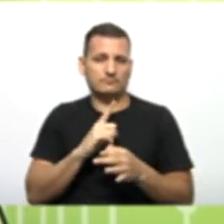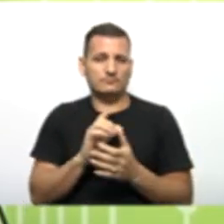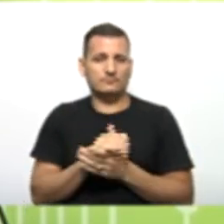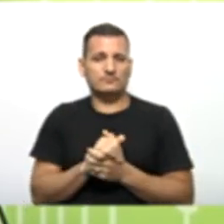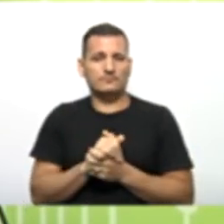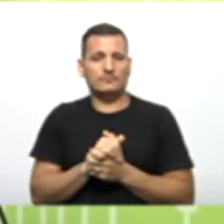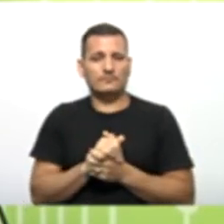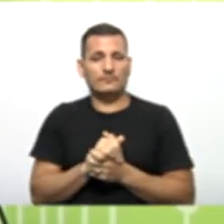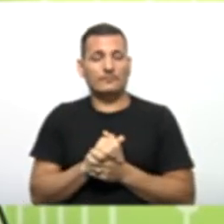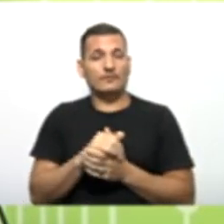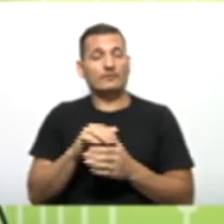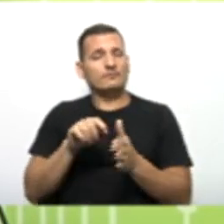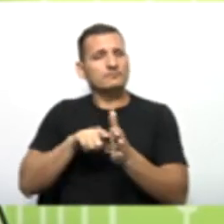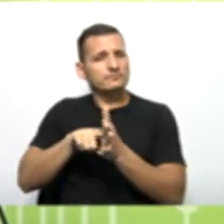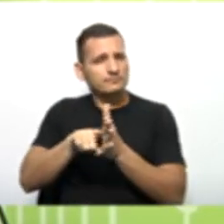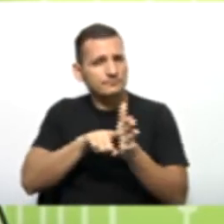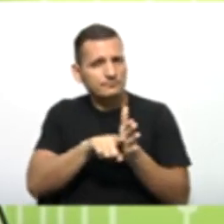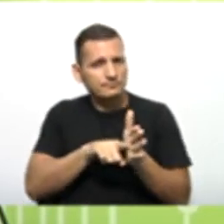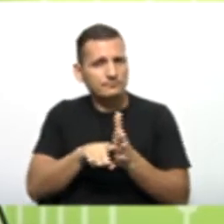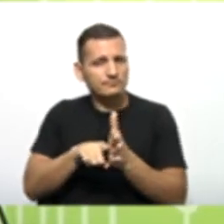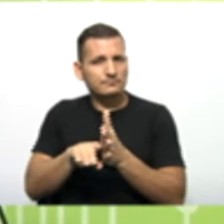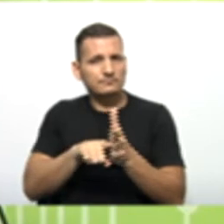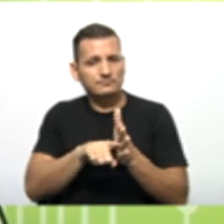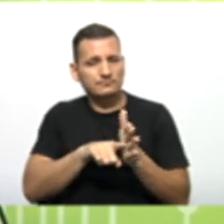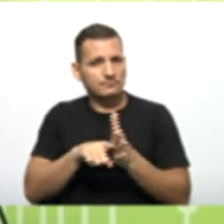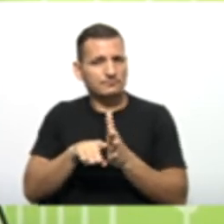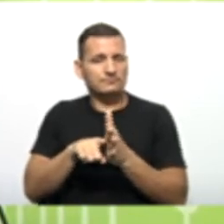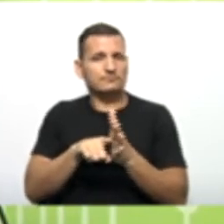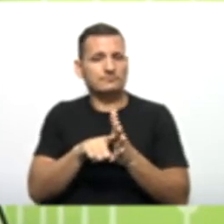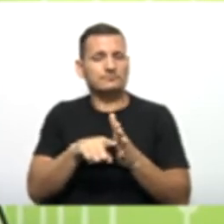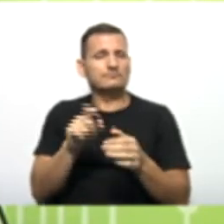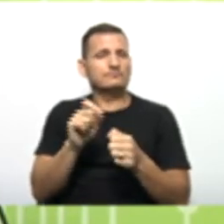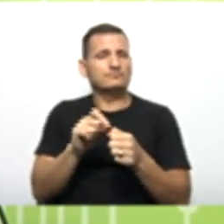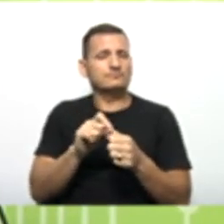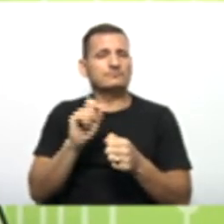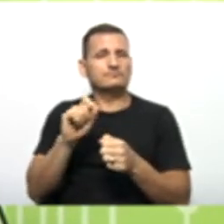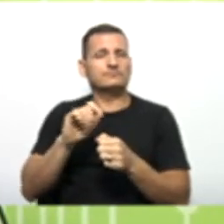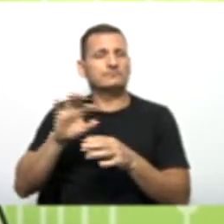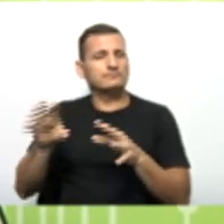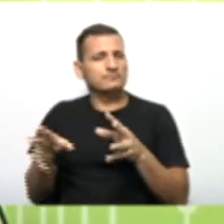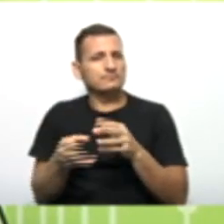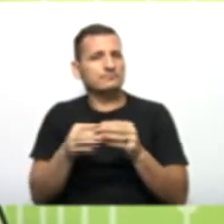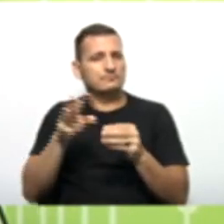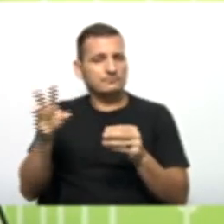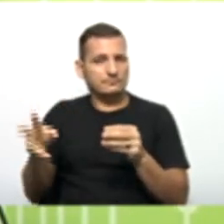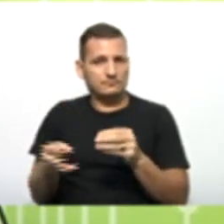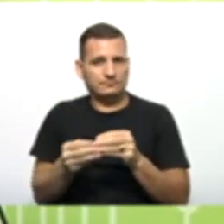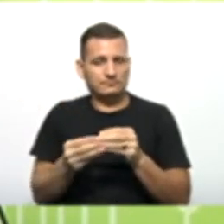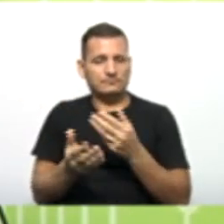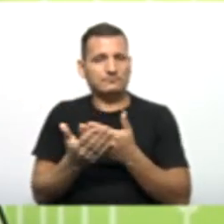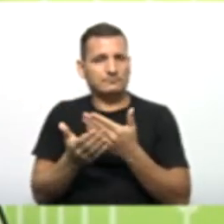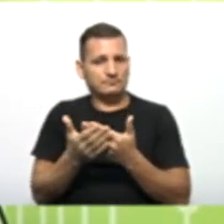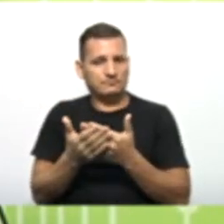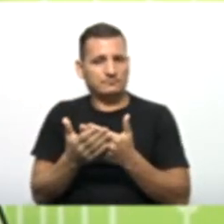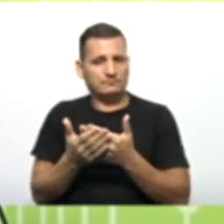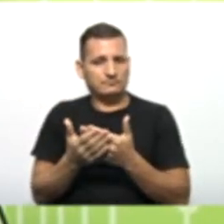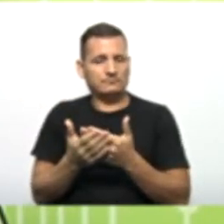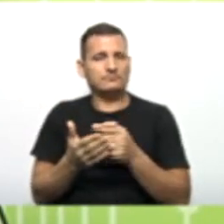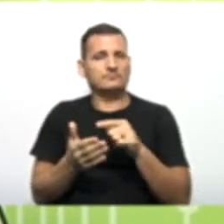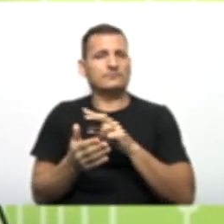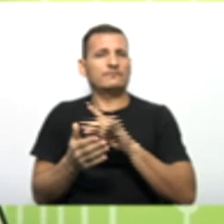e pesquisem façam estudos complementares né é aí que vai dar o